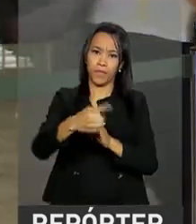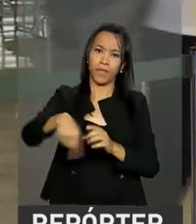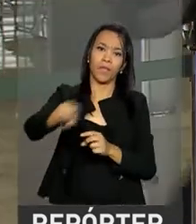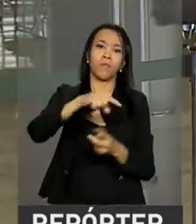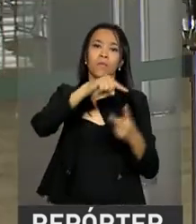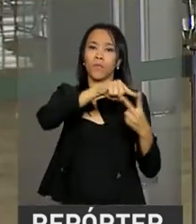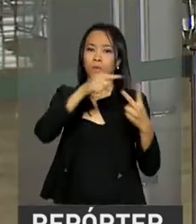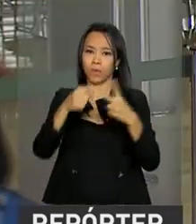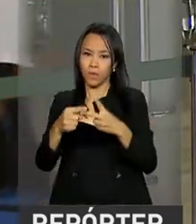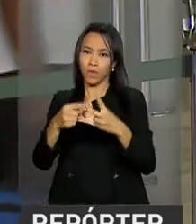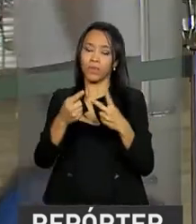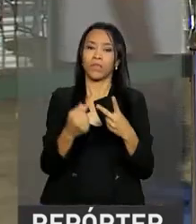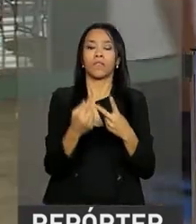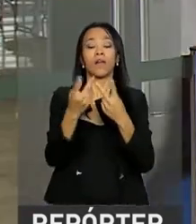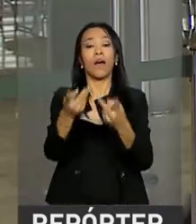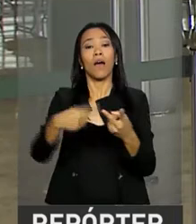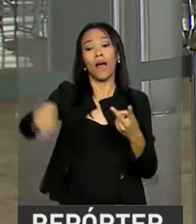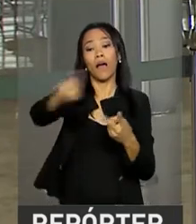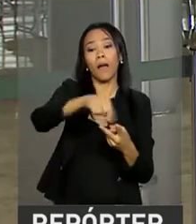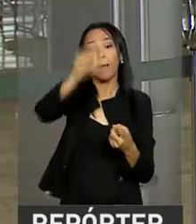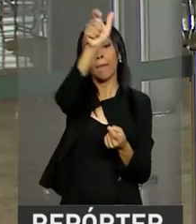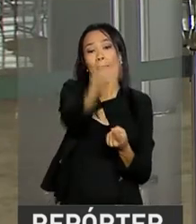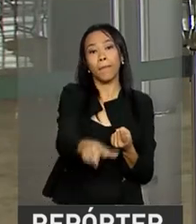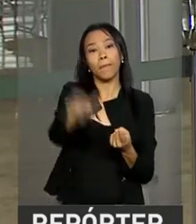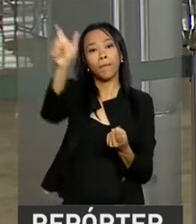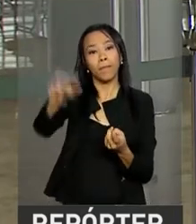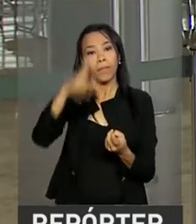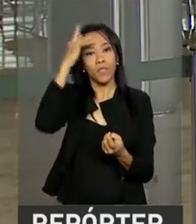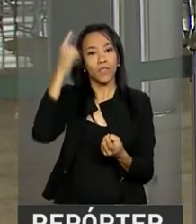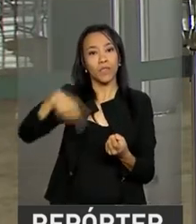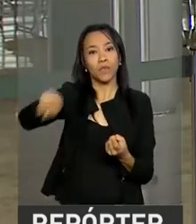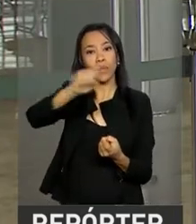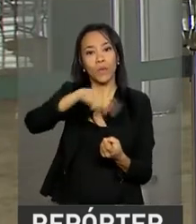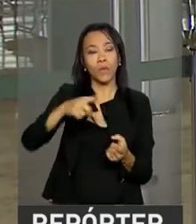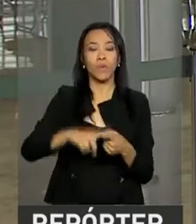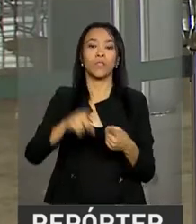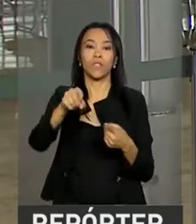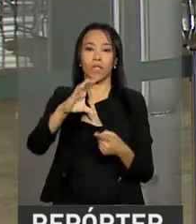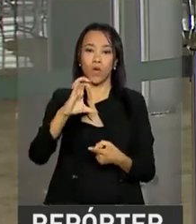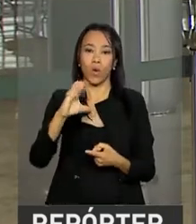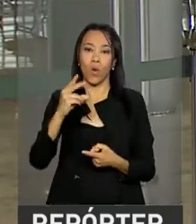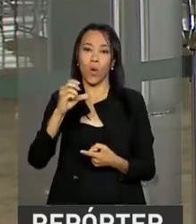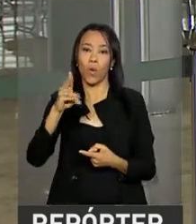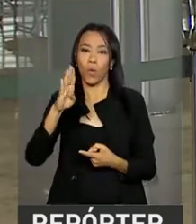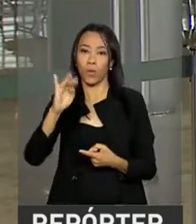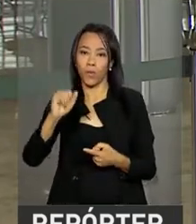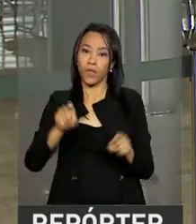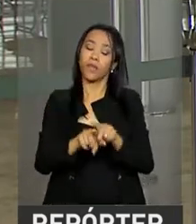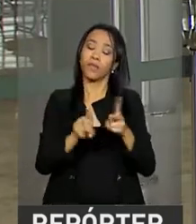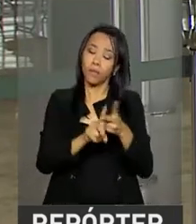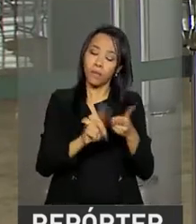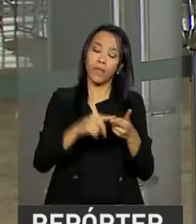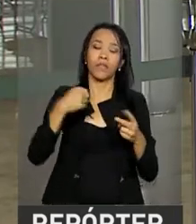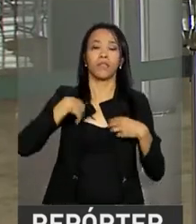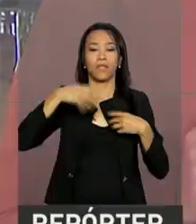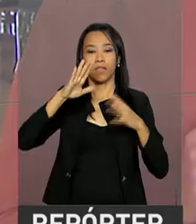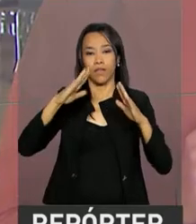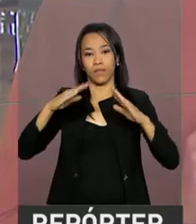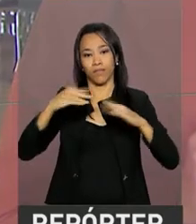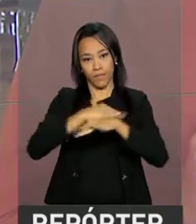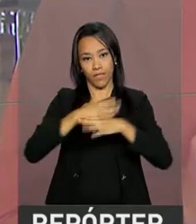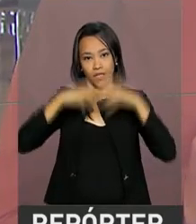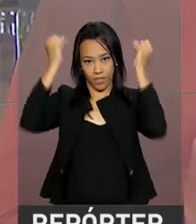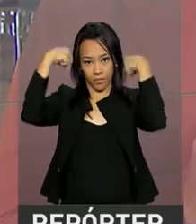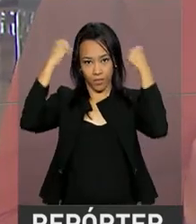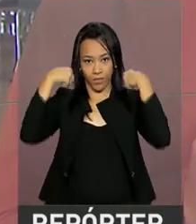ordem do mérito da defesa a cidadãos colombianos e ao prefeito da cidade de chapecó em santa catarina josé luiza com você